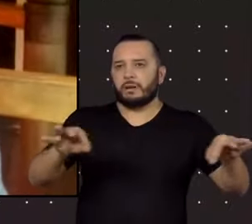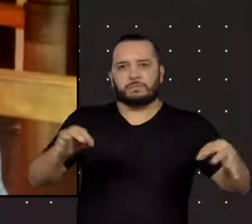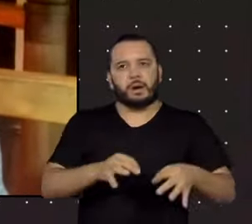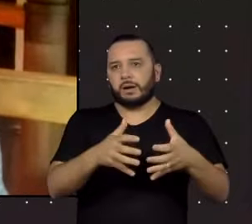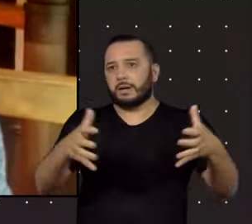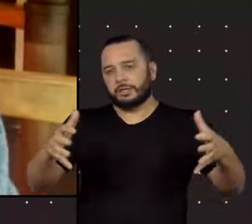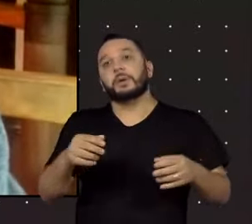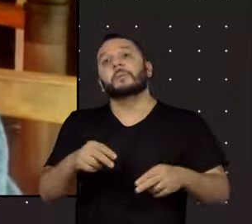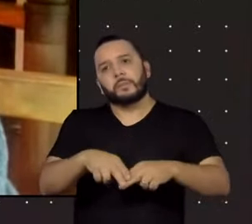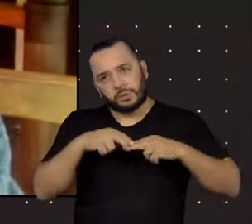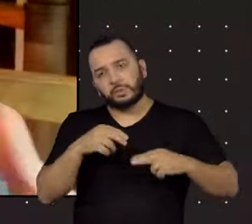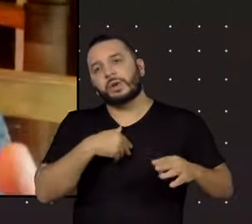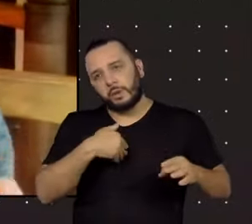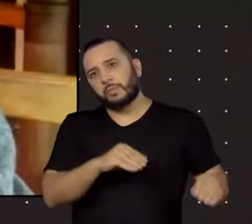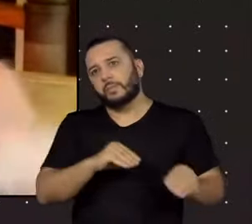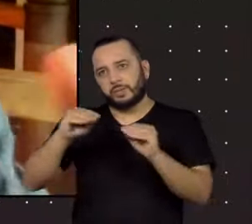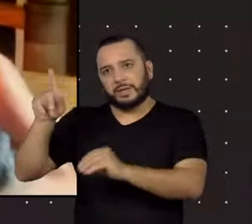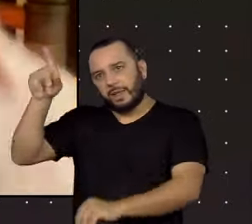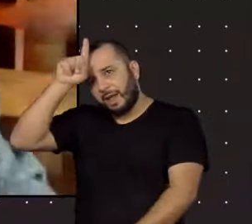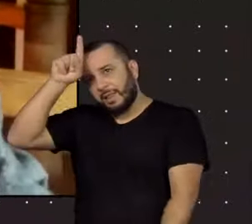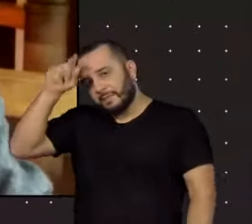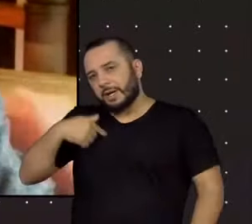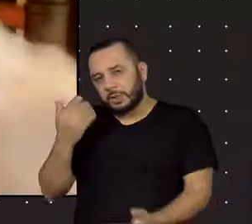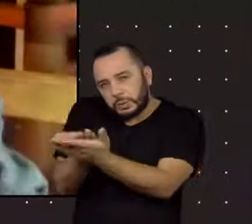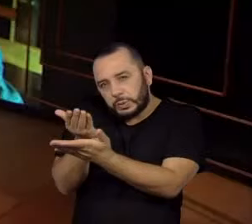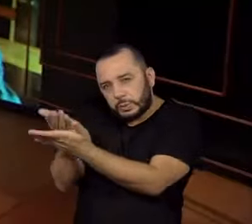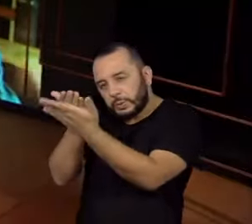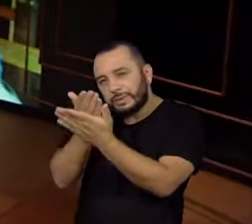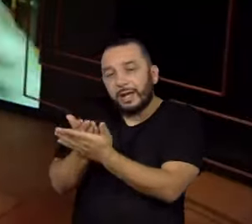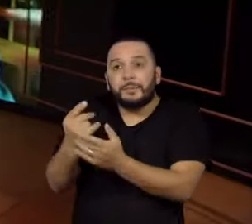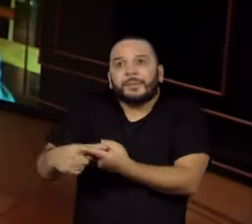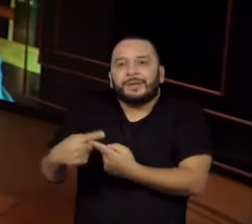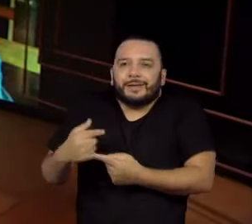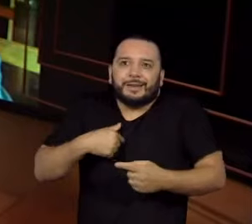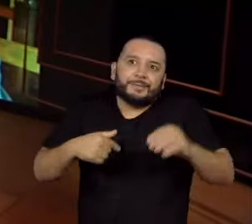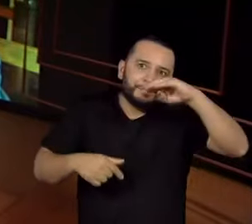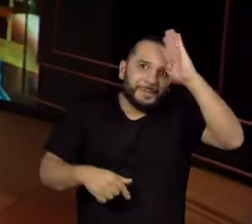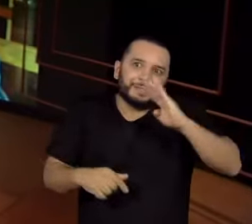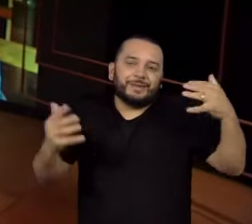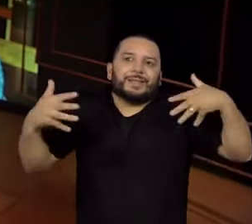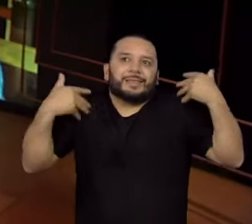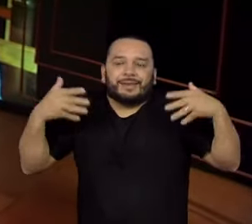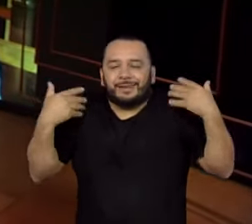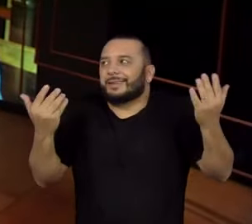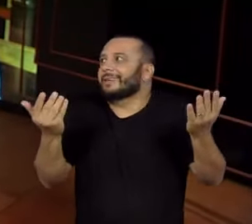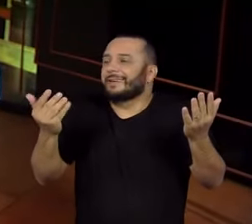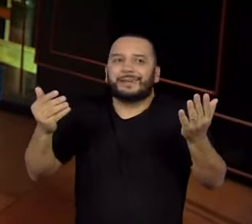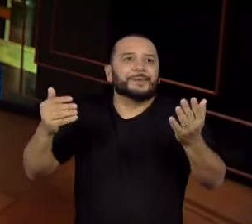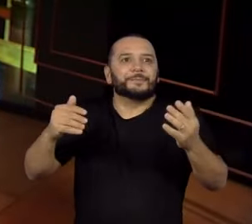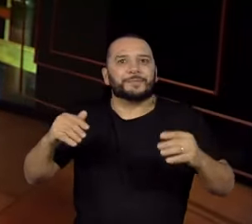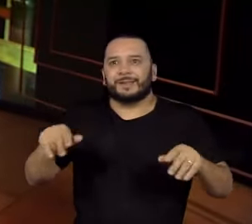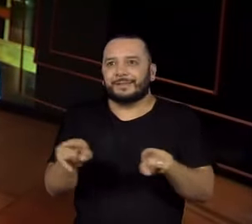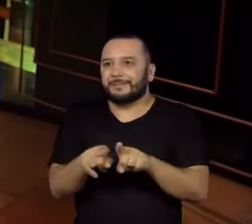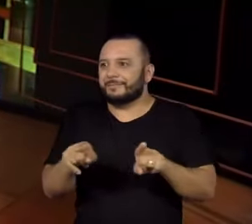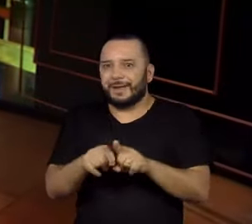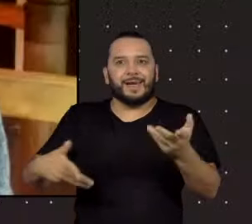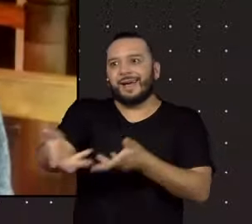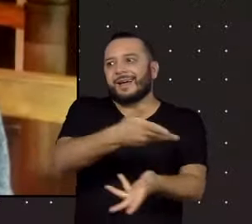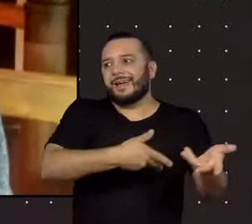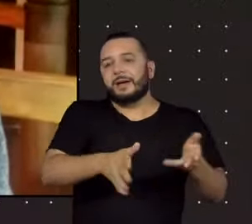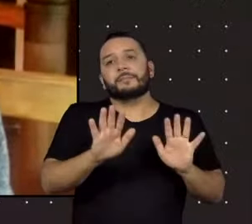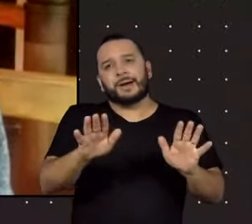Alemanha, porque a gente traz do Brasil todo esse entusiasmo, essa alegria, essa espontaneidade, né? Mas precisa um pouco de disciplina na